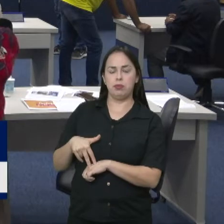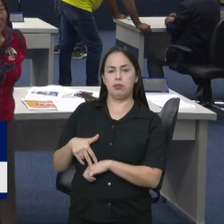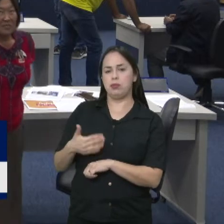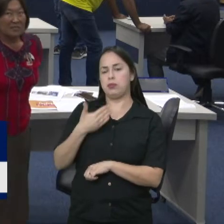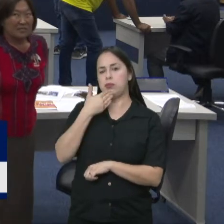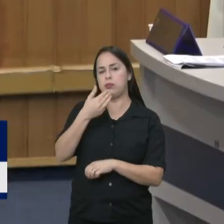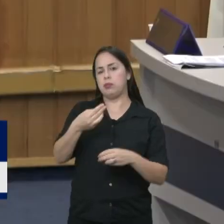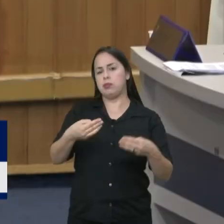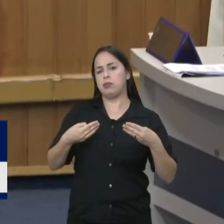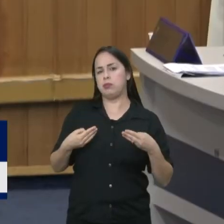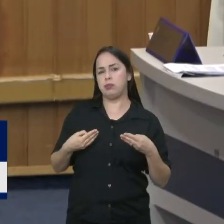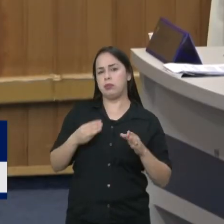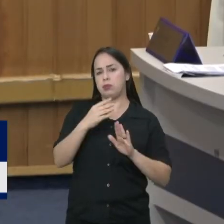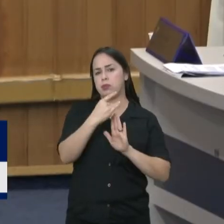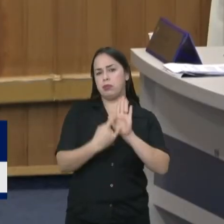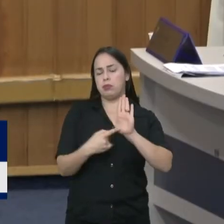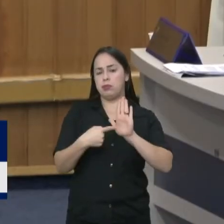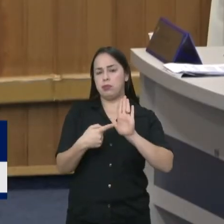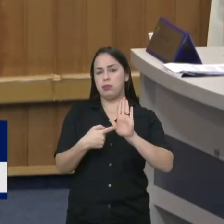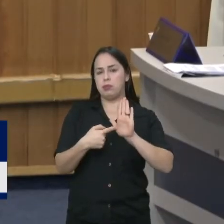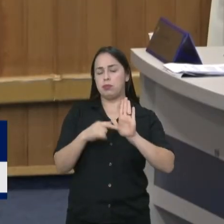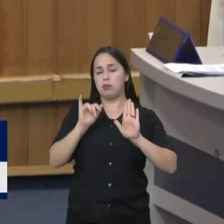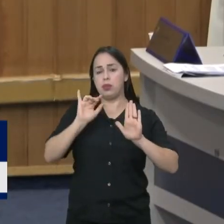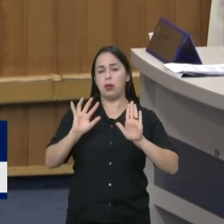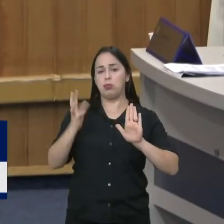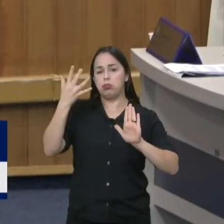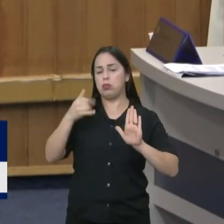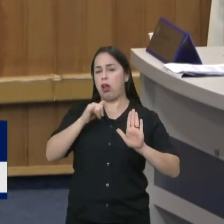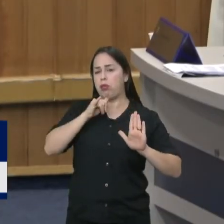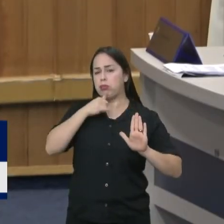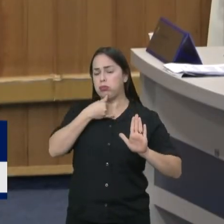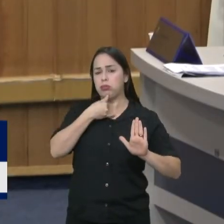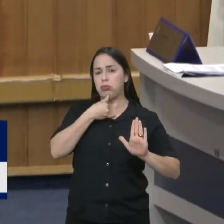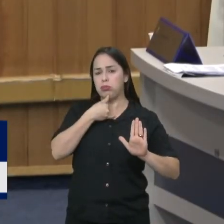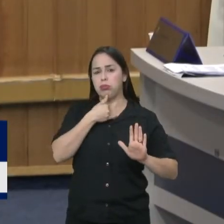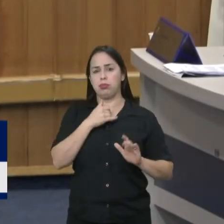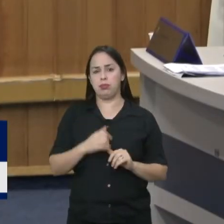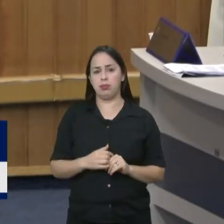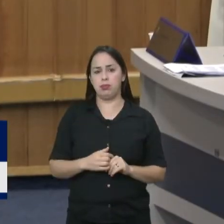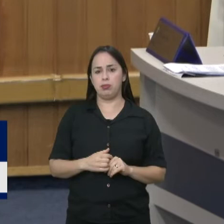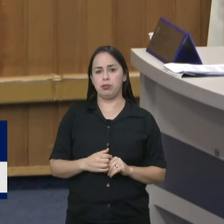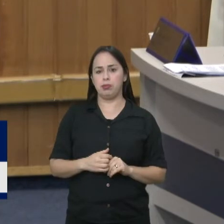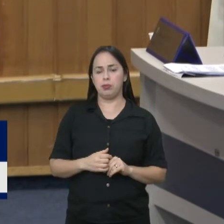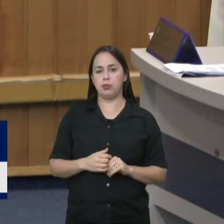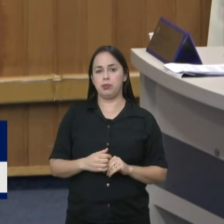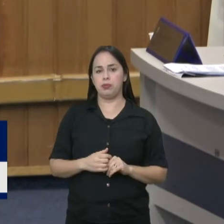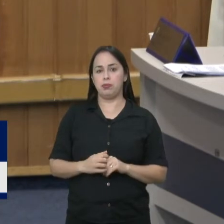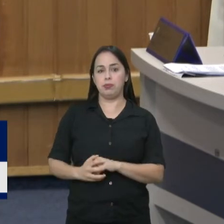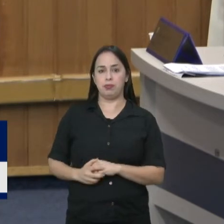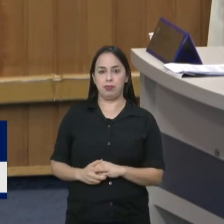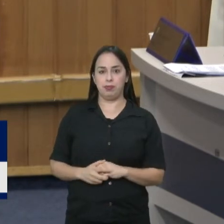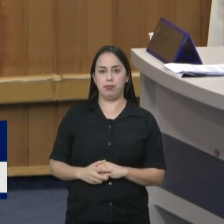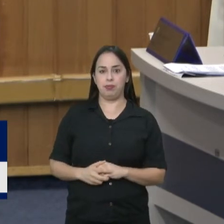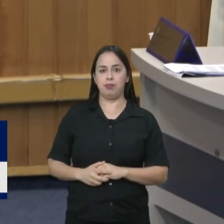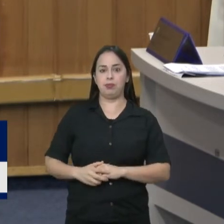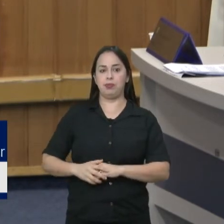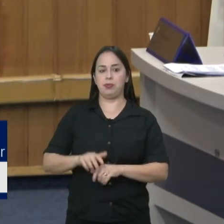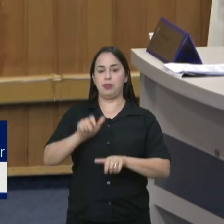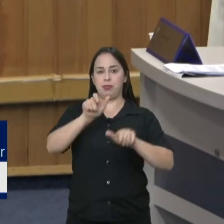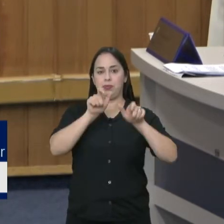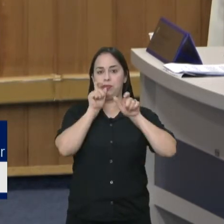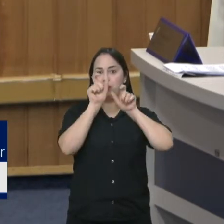né? É um fato muito triste que aconteceu. É uma injúria racial. A nossa